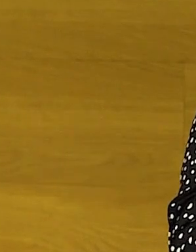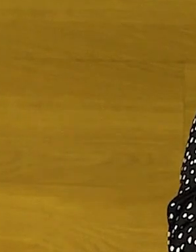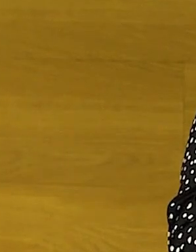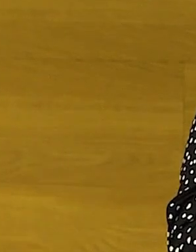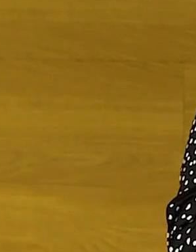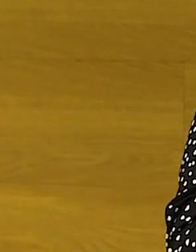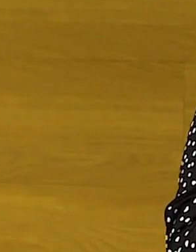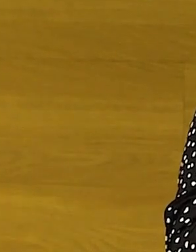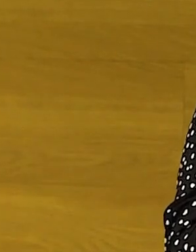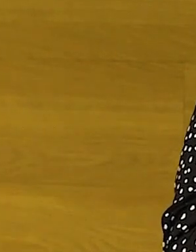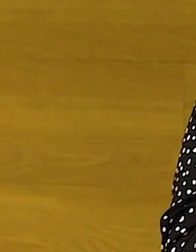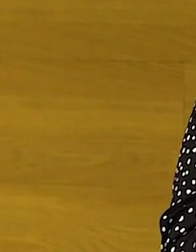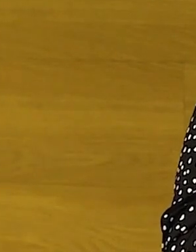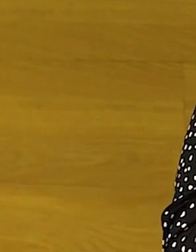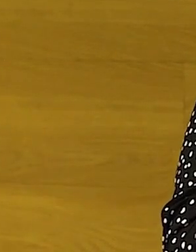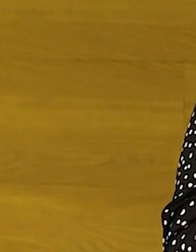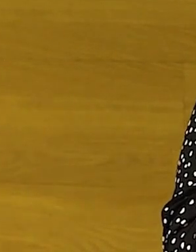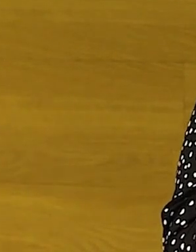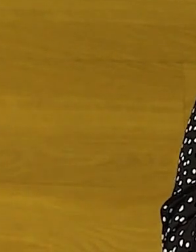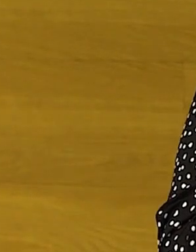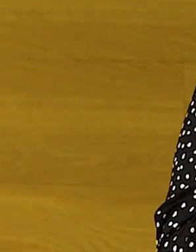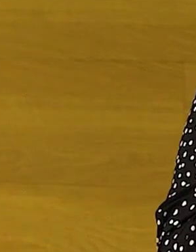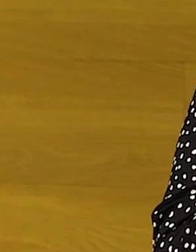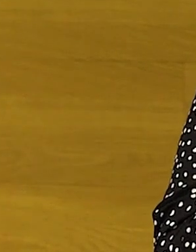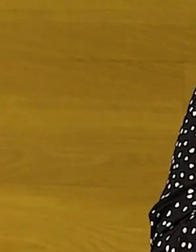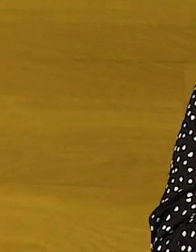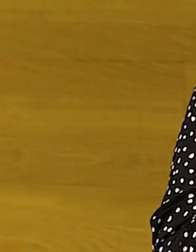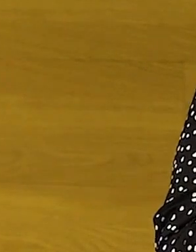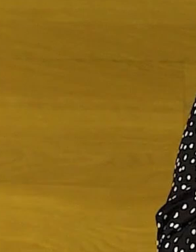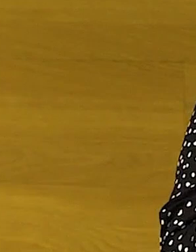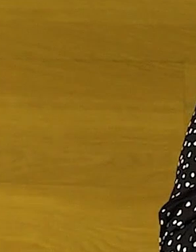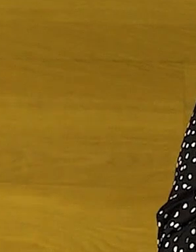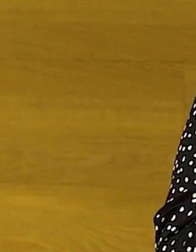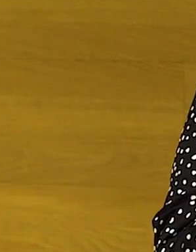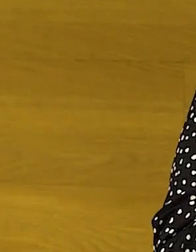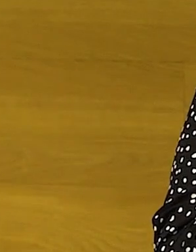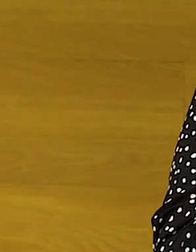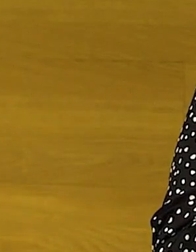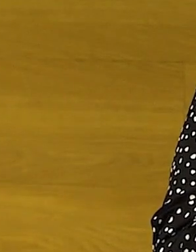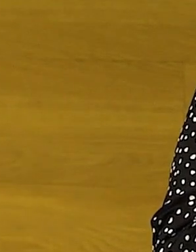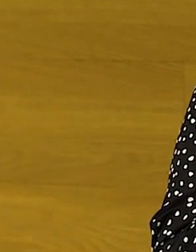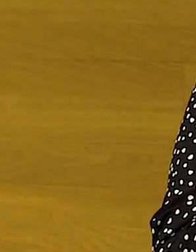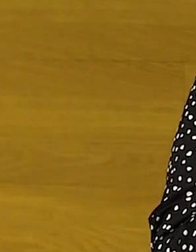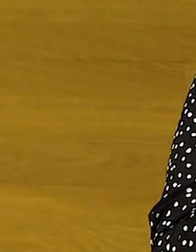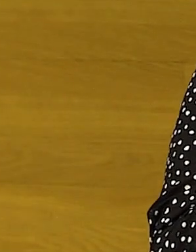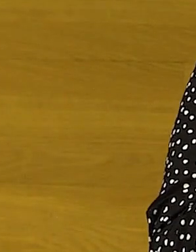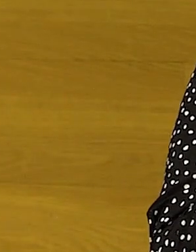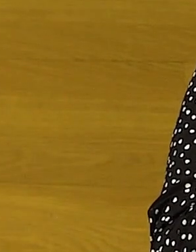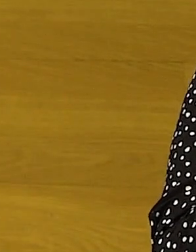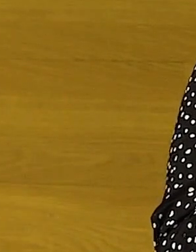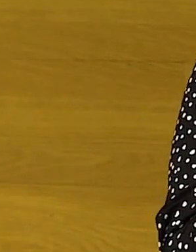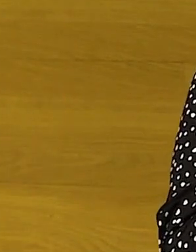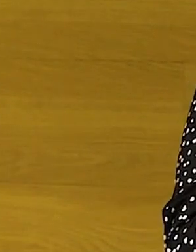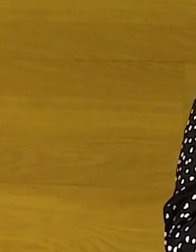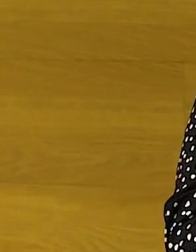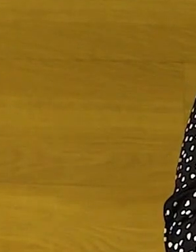que esse ofício às vezes é tão solitário, né? Então, ter esse encontro é precioso mesmo, de verdade. Eu